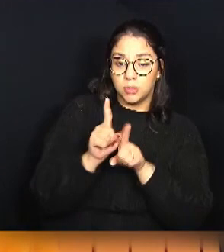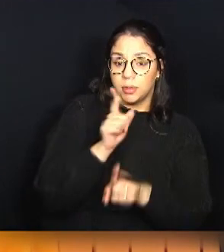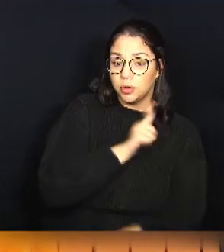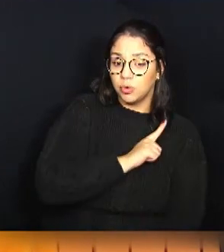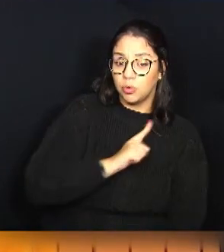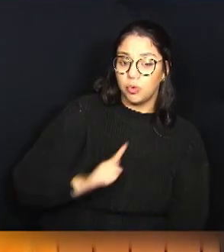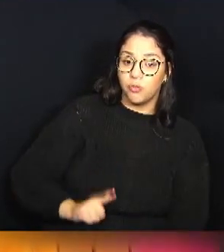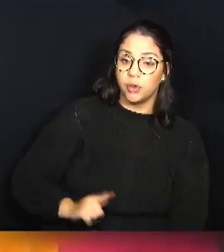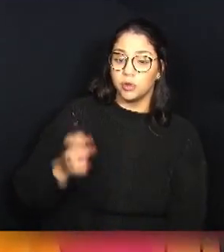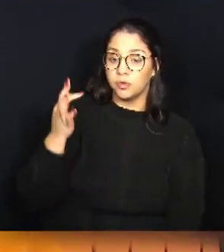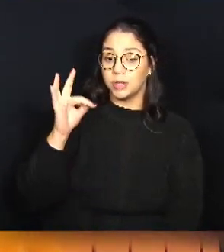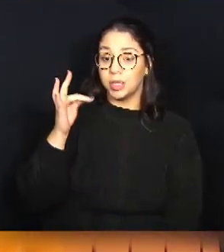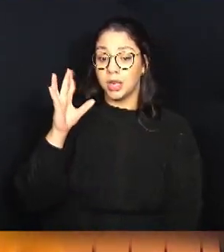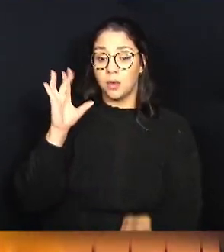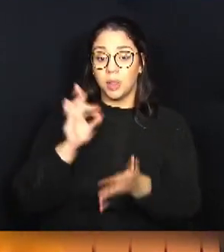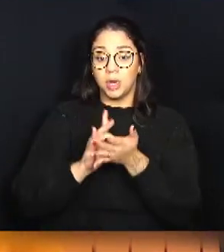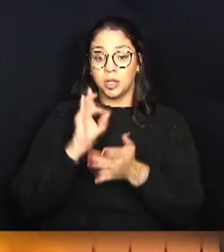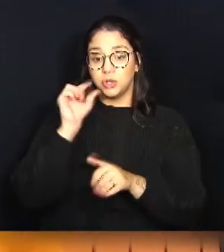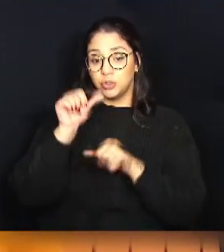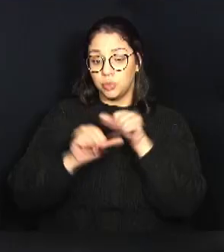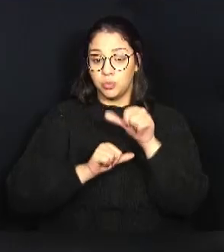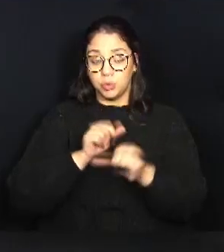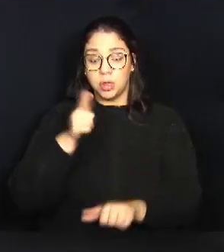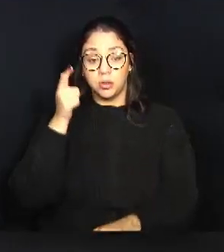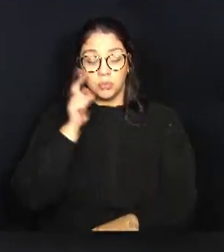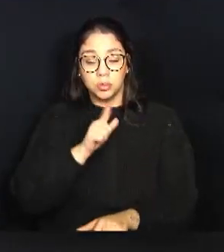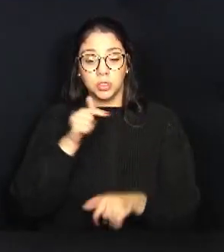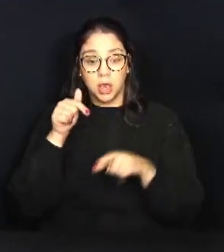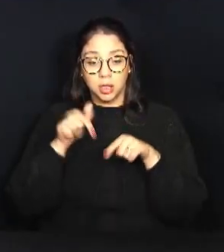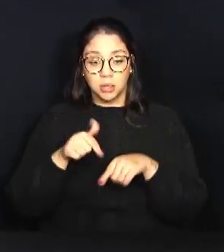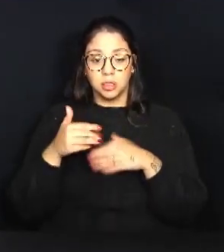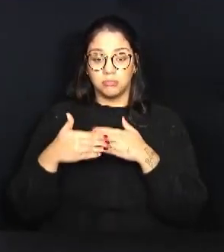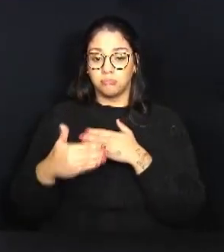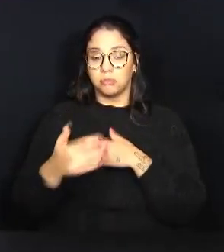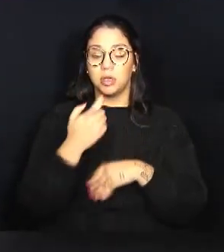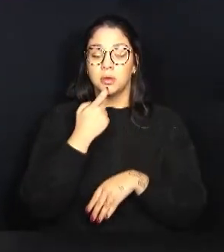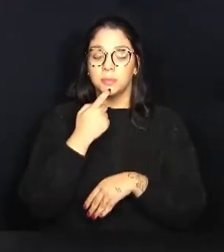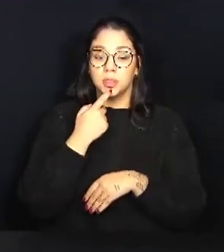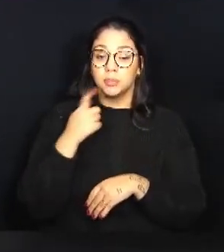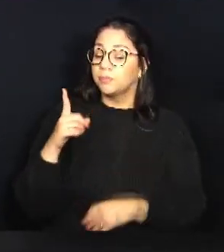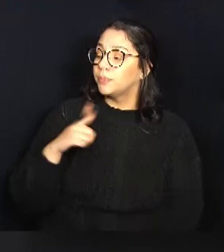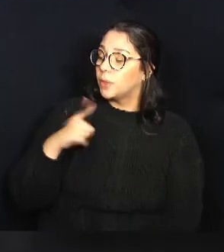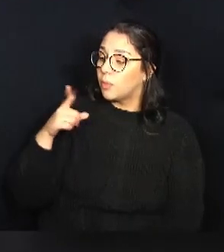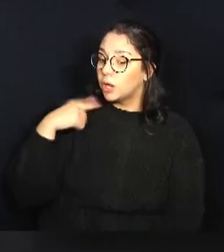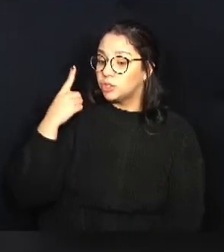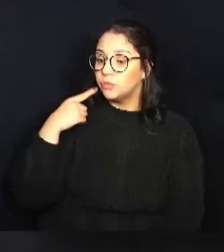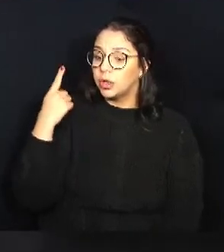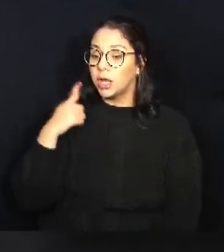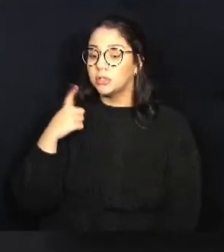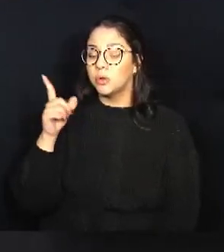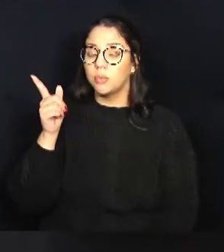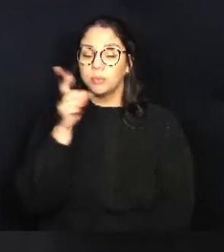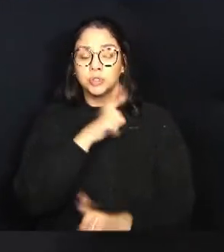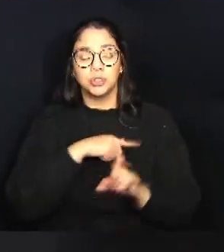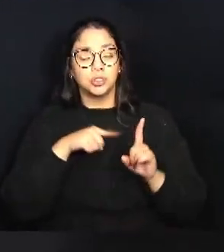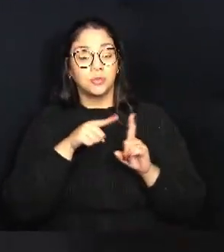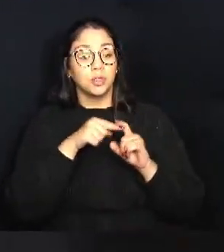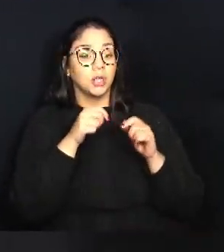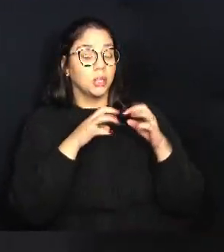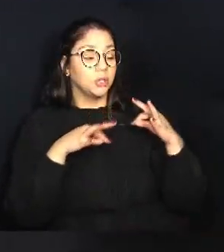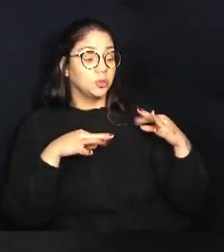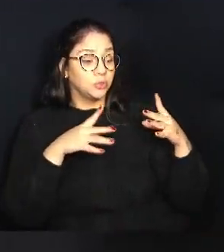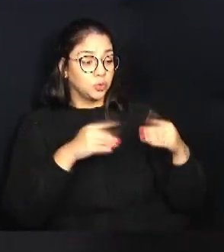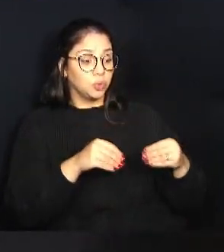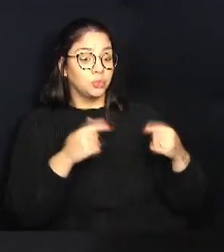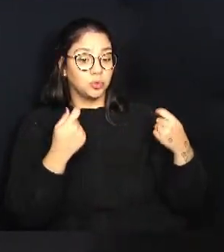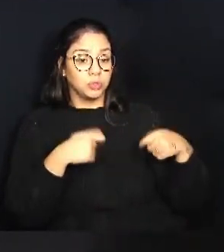essa realidade e conseguir transformar a partir de Campinas. Segundo a advogada, a ideia é reunir todas as demandas e